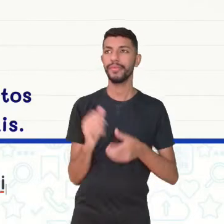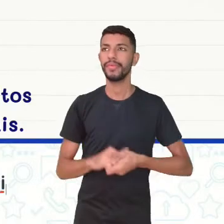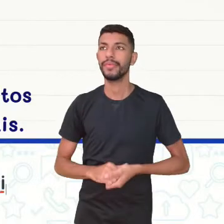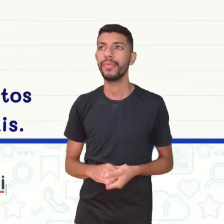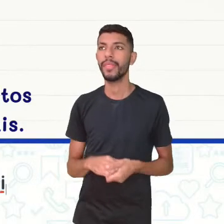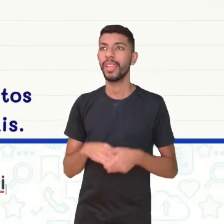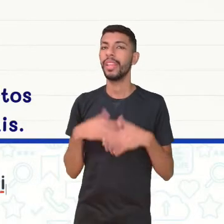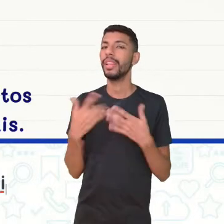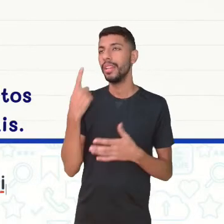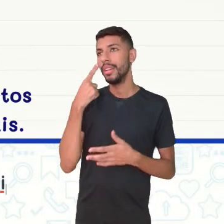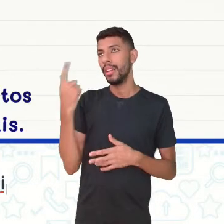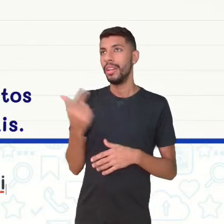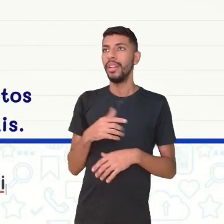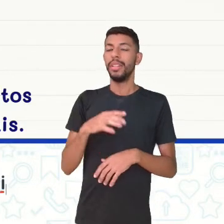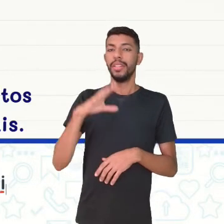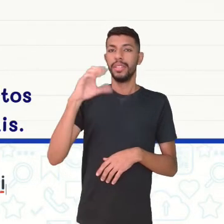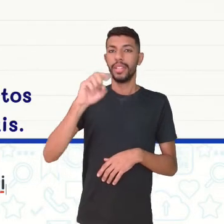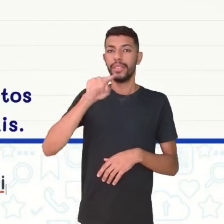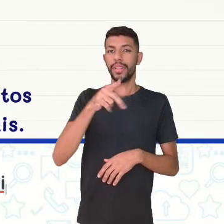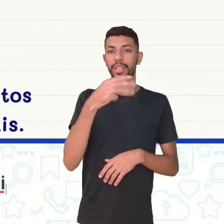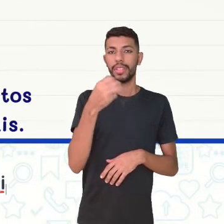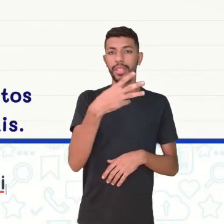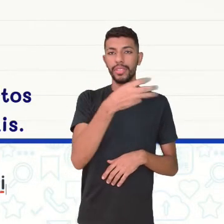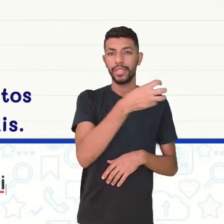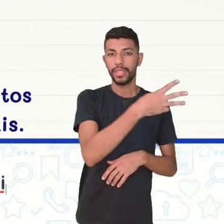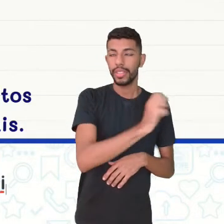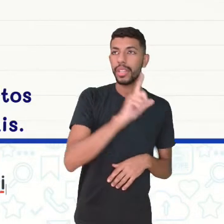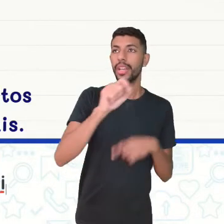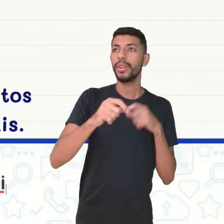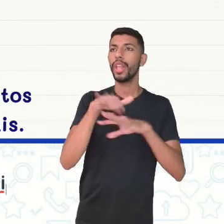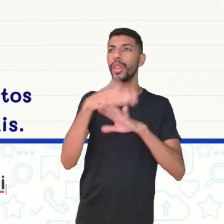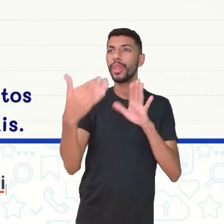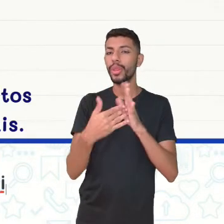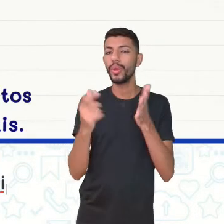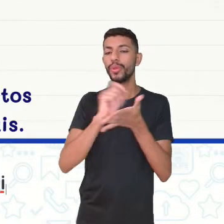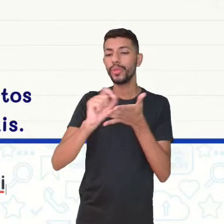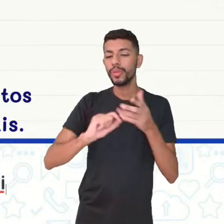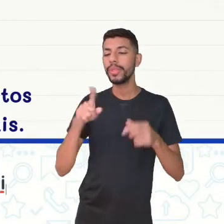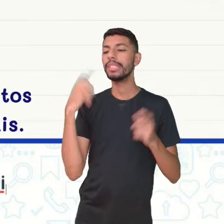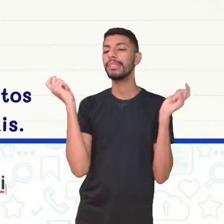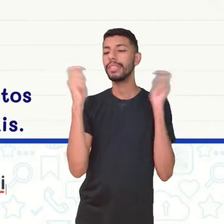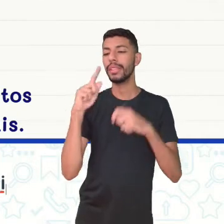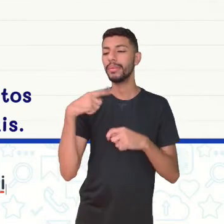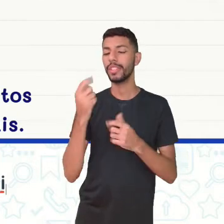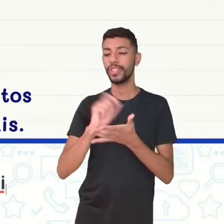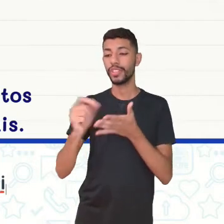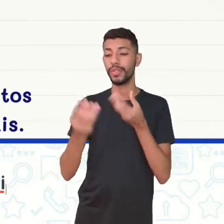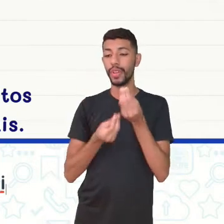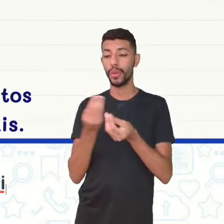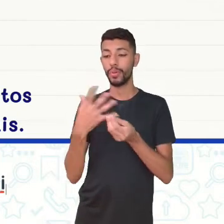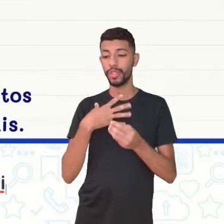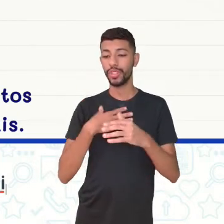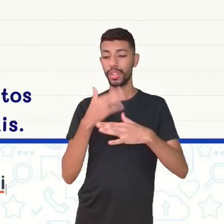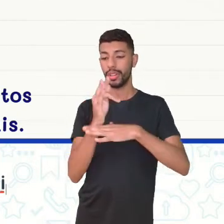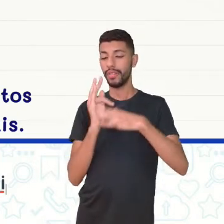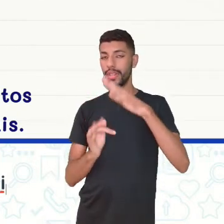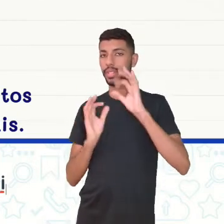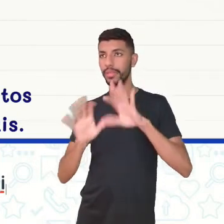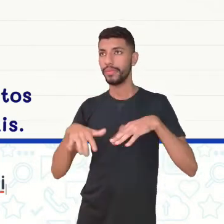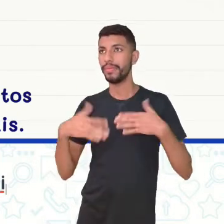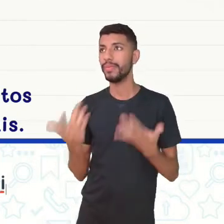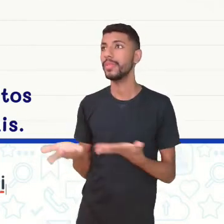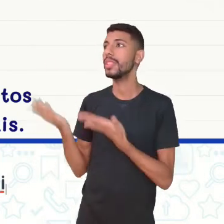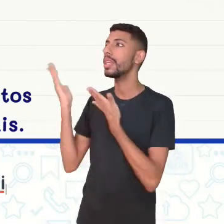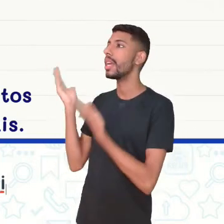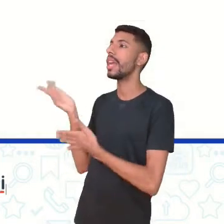0,33333. Nesse caso aqui, todos esses números a gente pode escrever eles na forma de uma fração. Então, ele